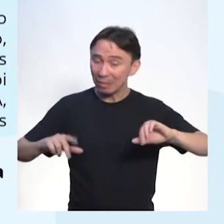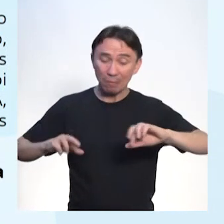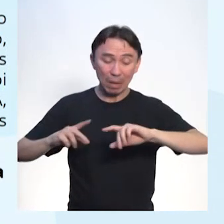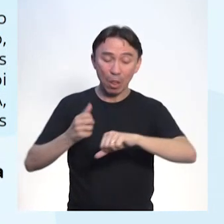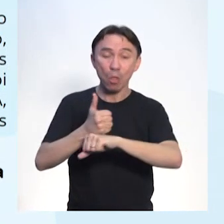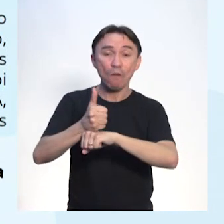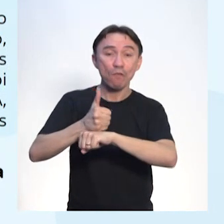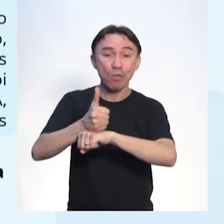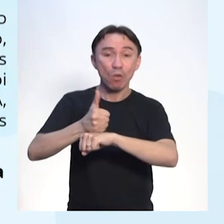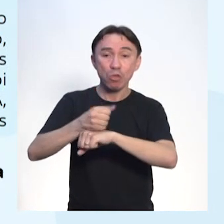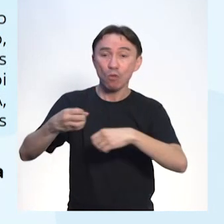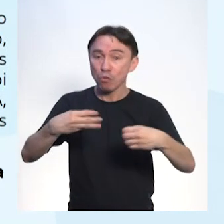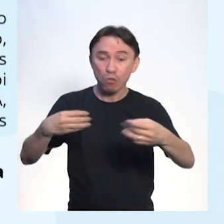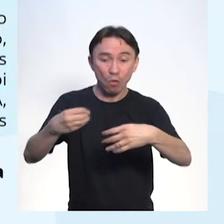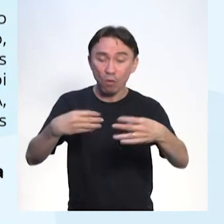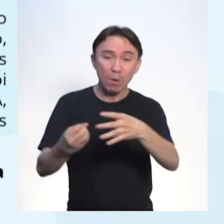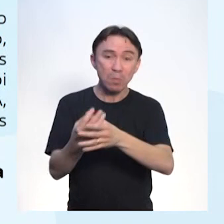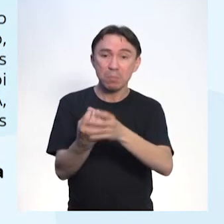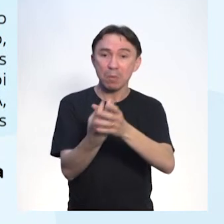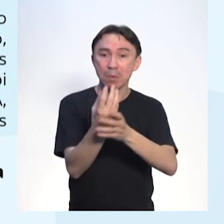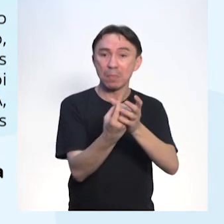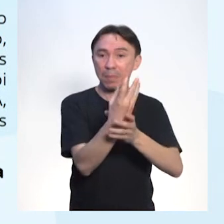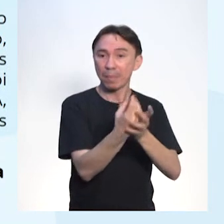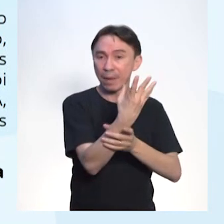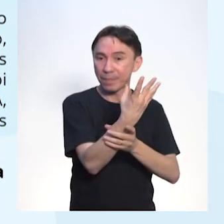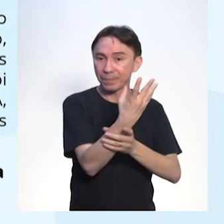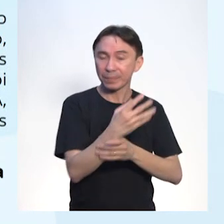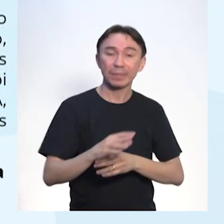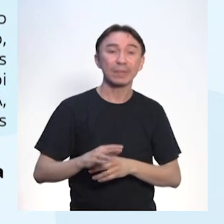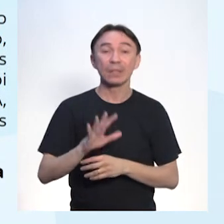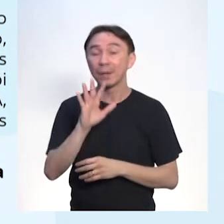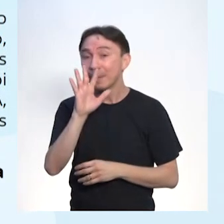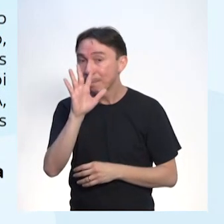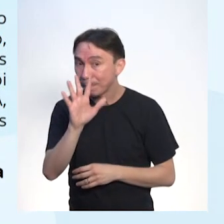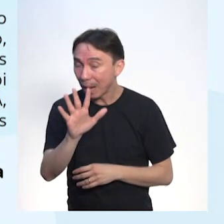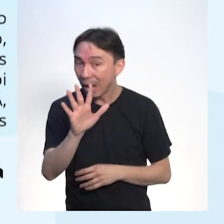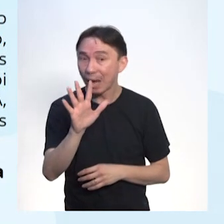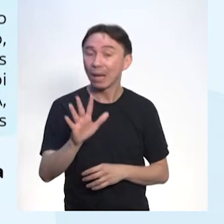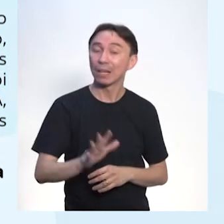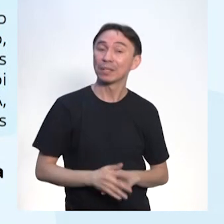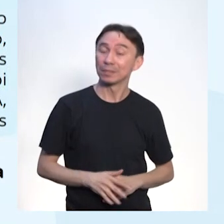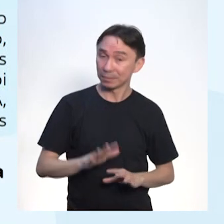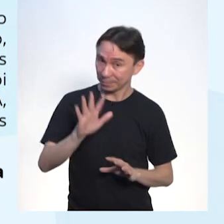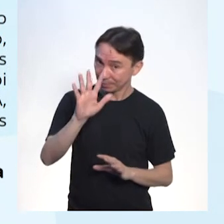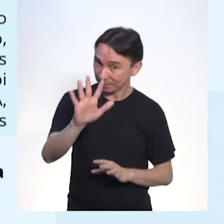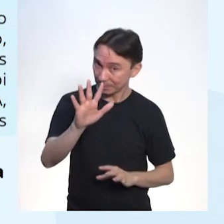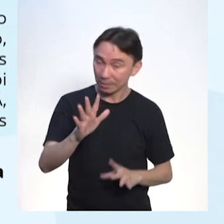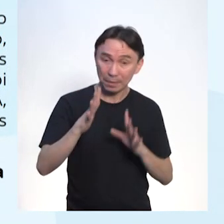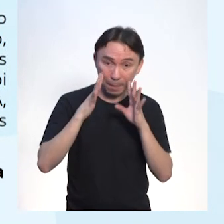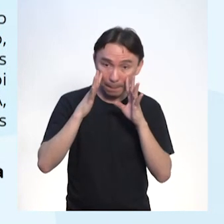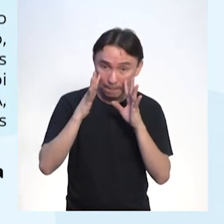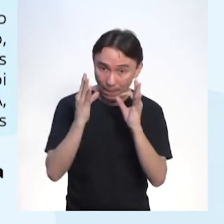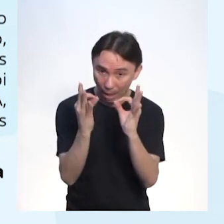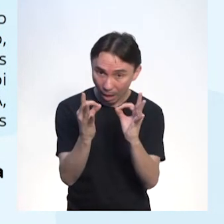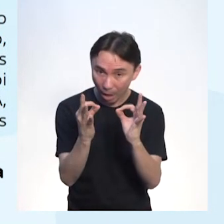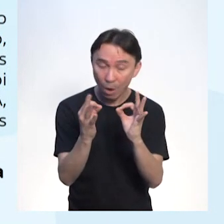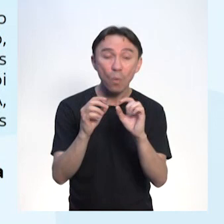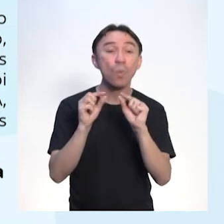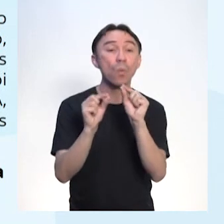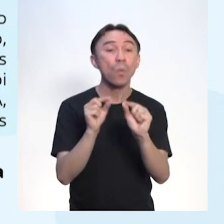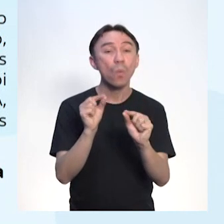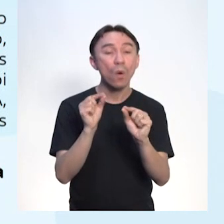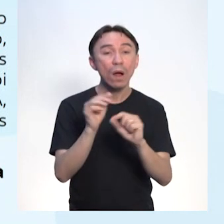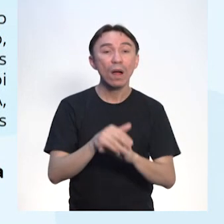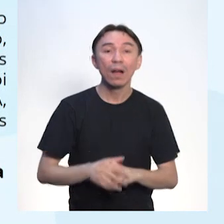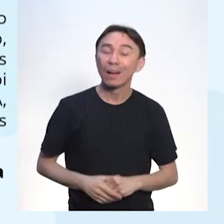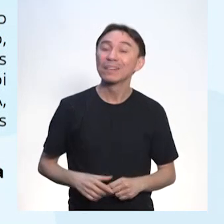profissões. Porém, no interior desse processo, preste bem atenção, surgiu uma massa